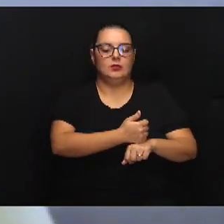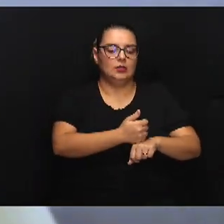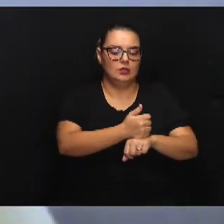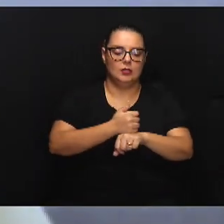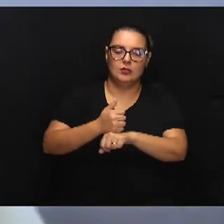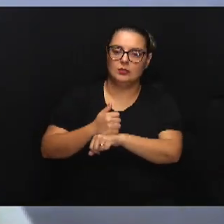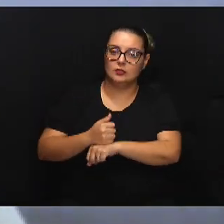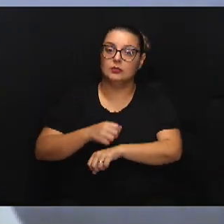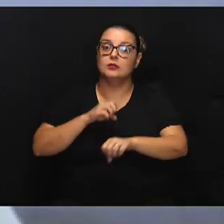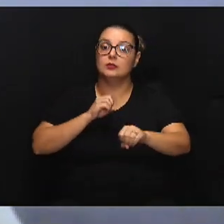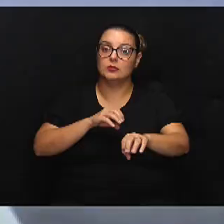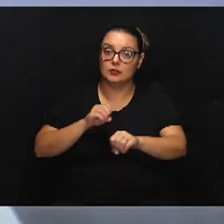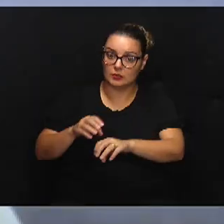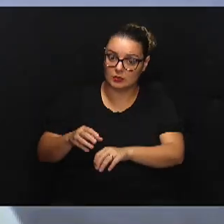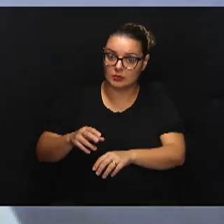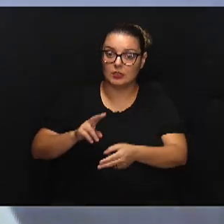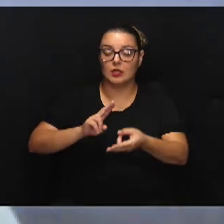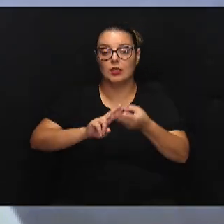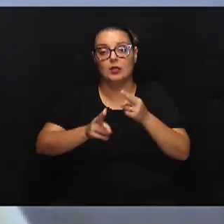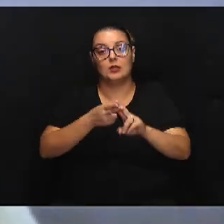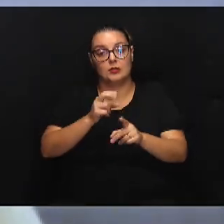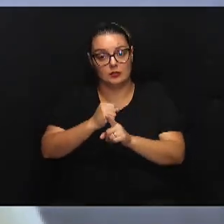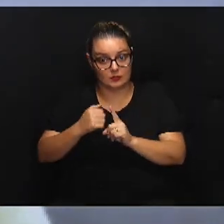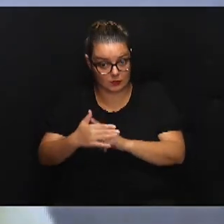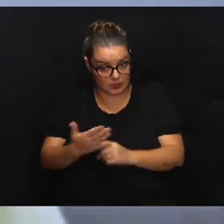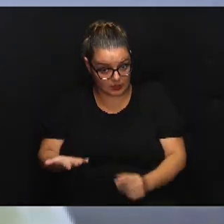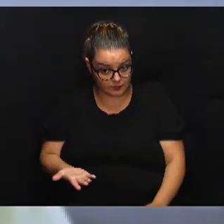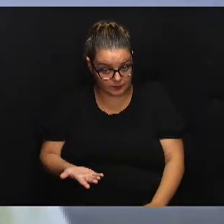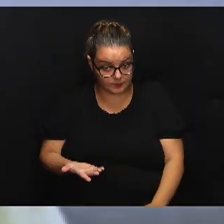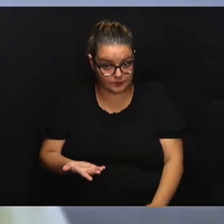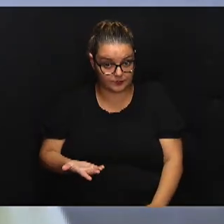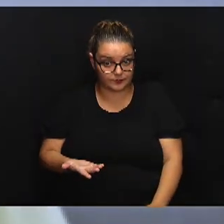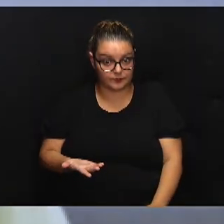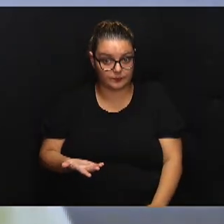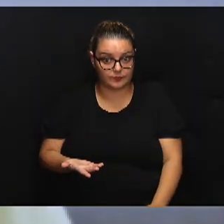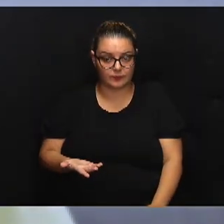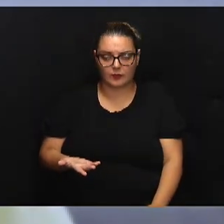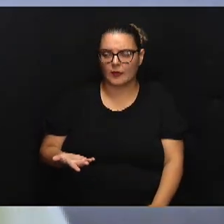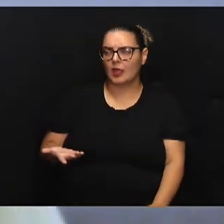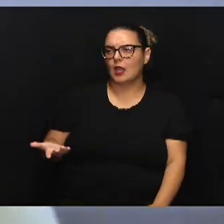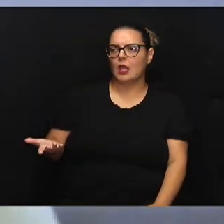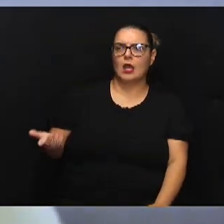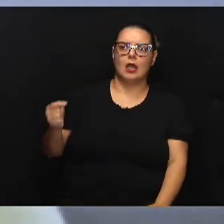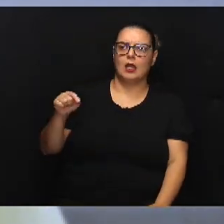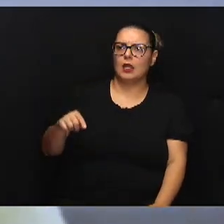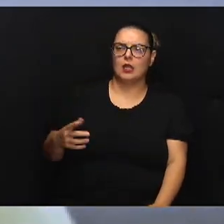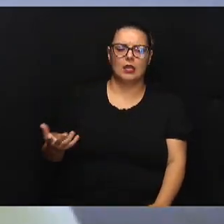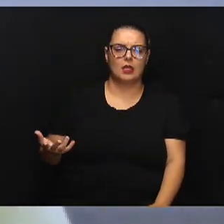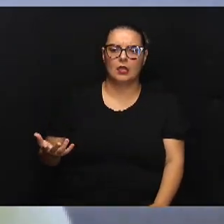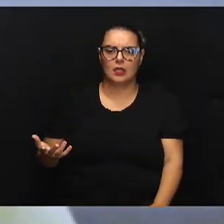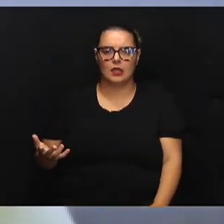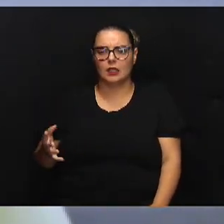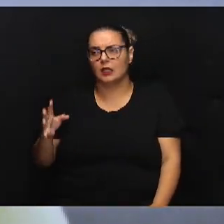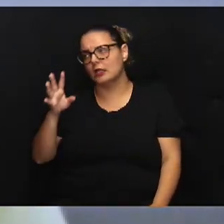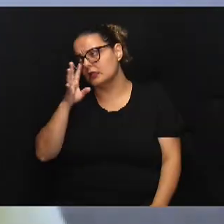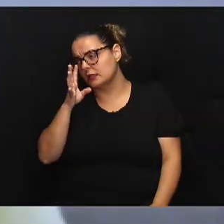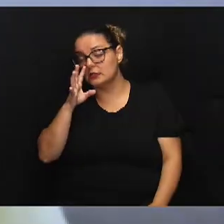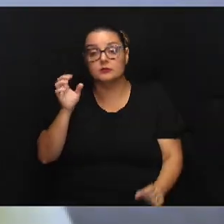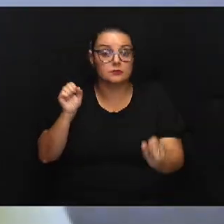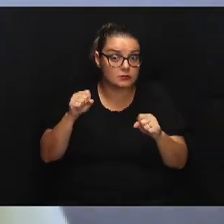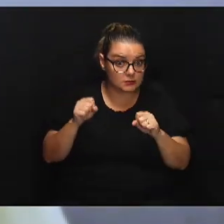o ensinem as habilidades sociais. Ah, ele é muito distraído. Sim,